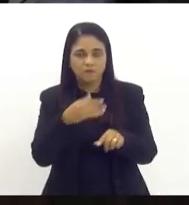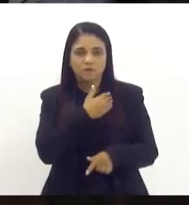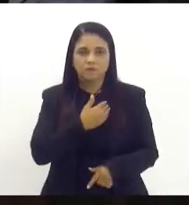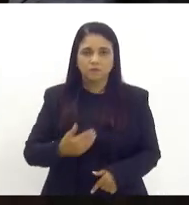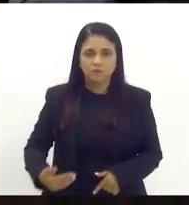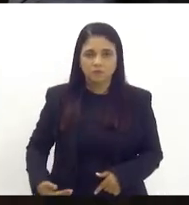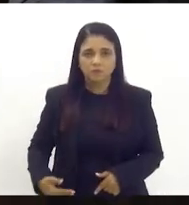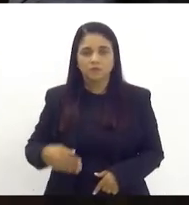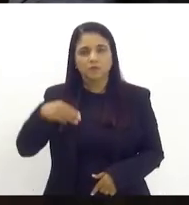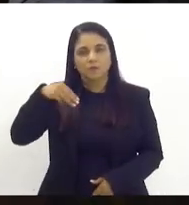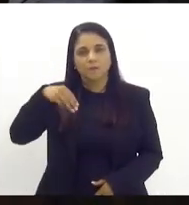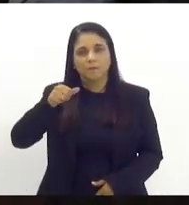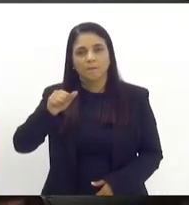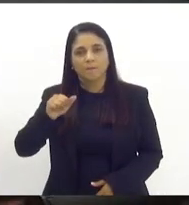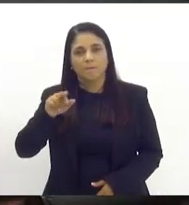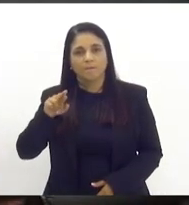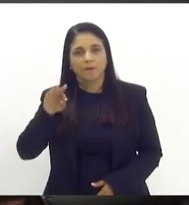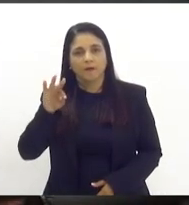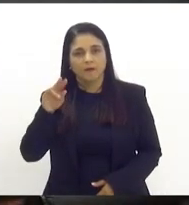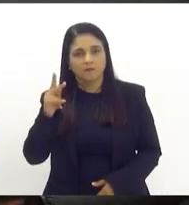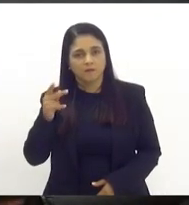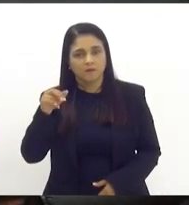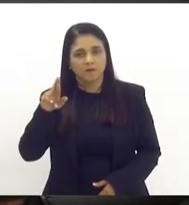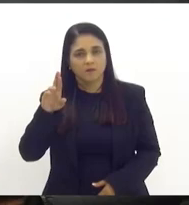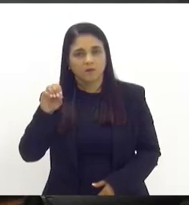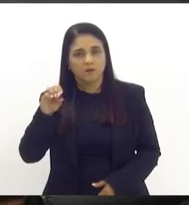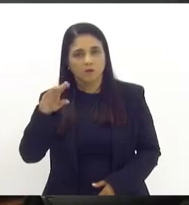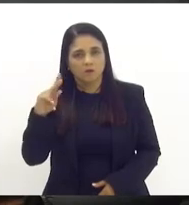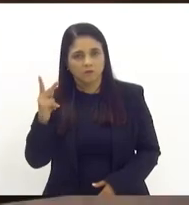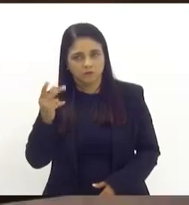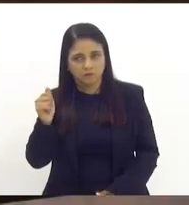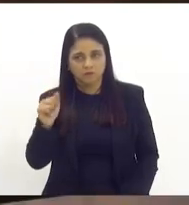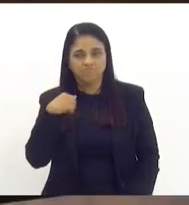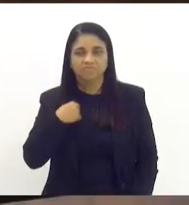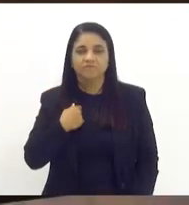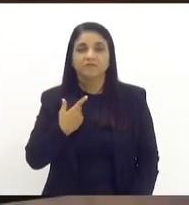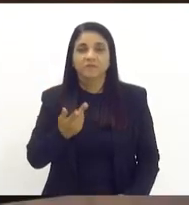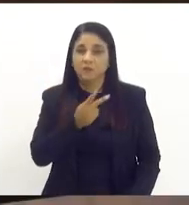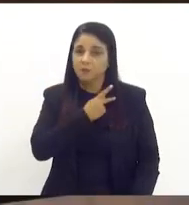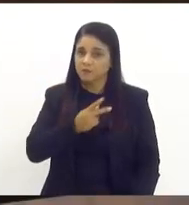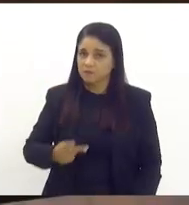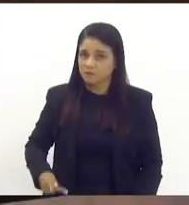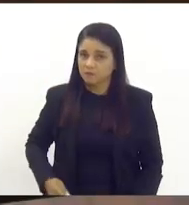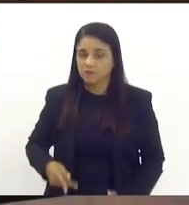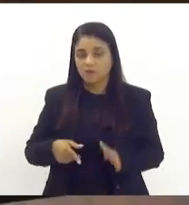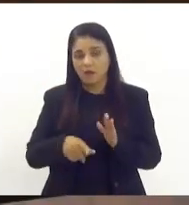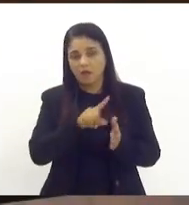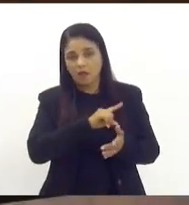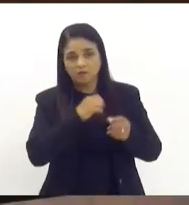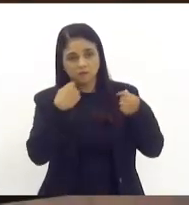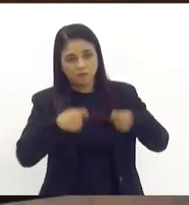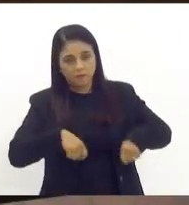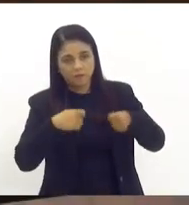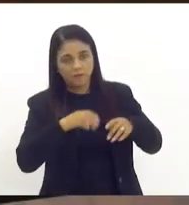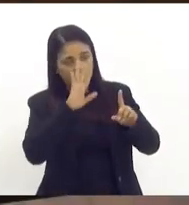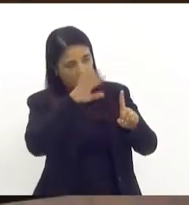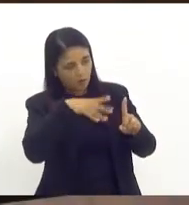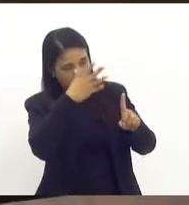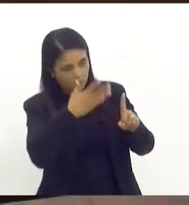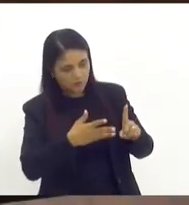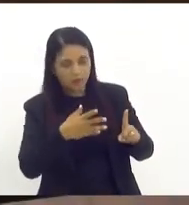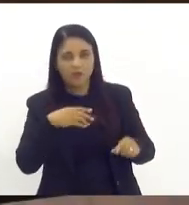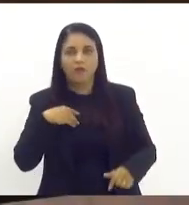mata Rocha Nossa nove deputada Presidente não sei antes se elogiar iniciativa Deputado